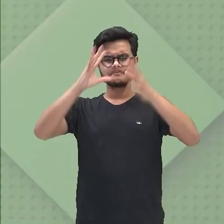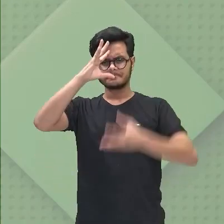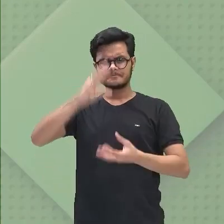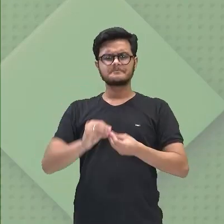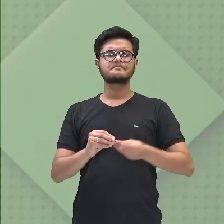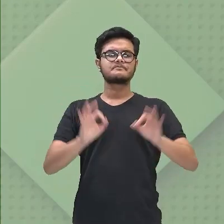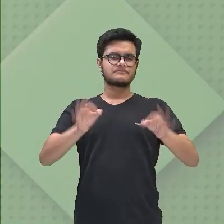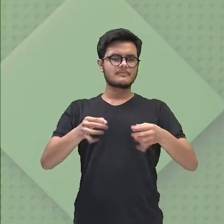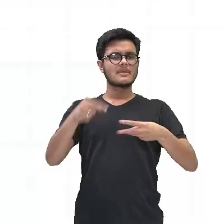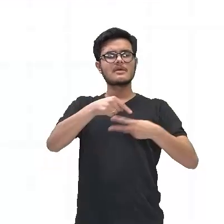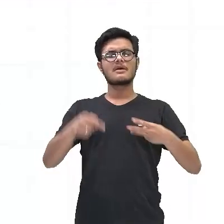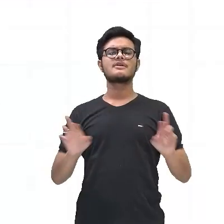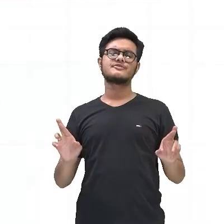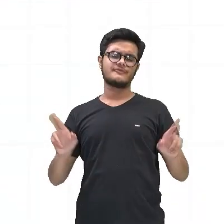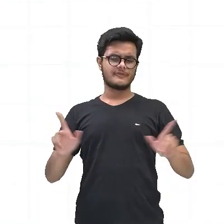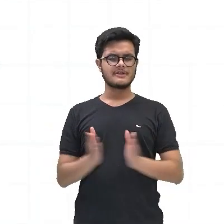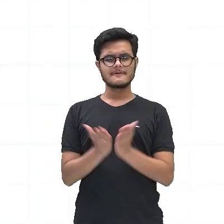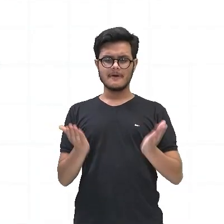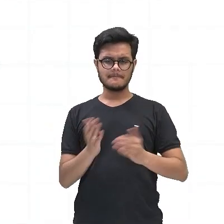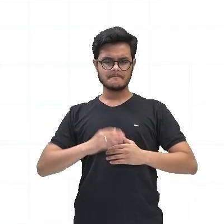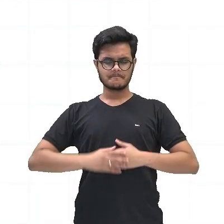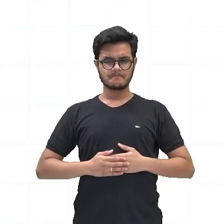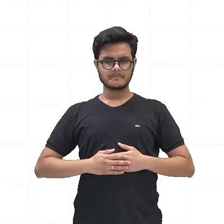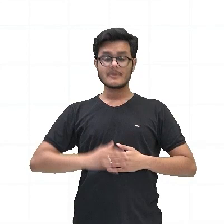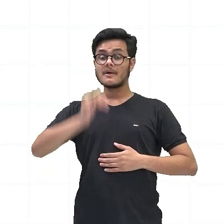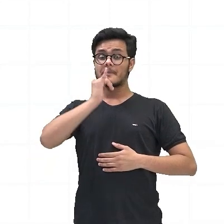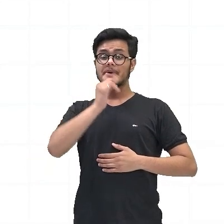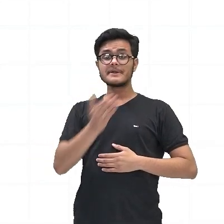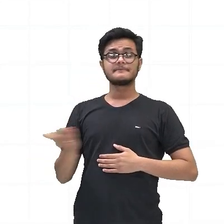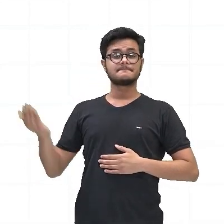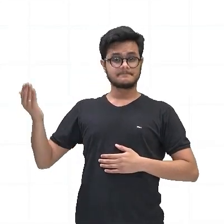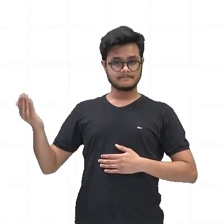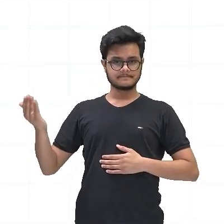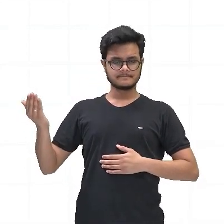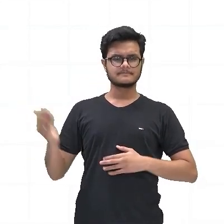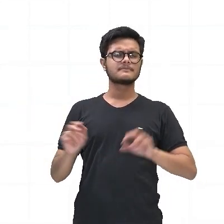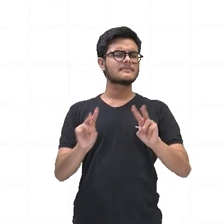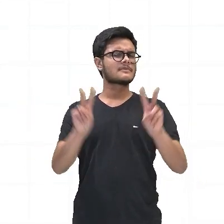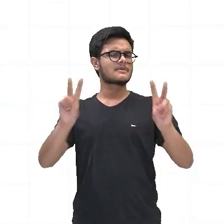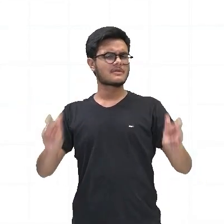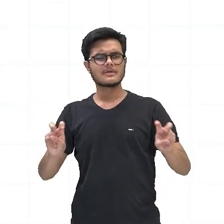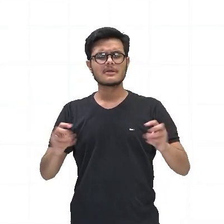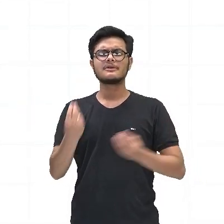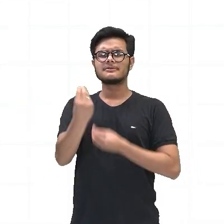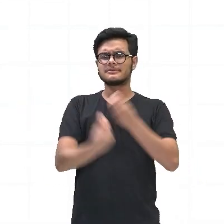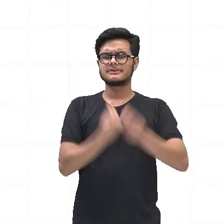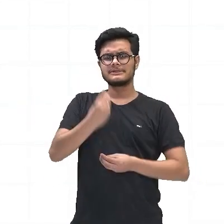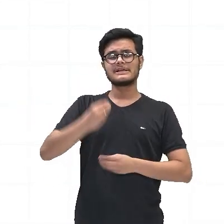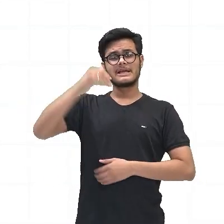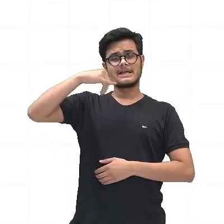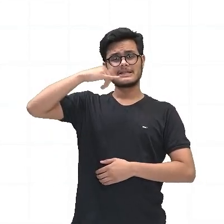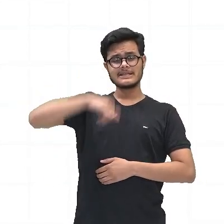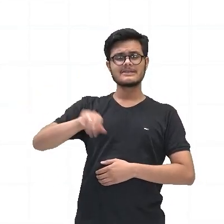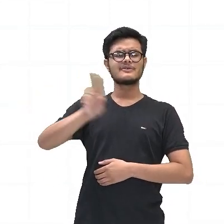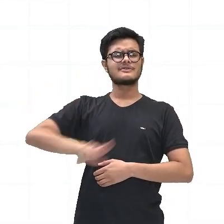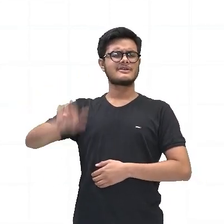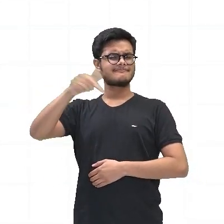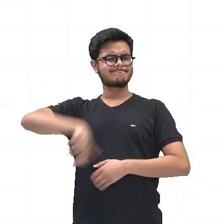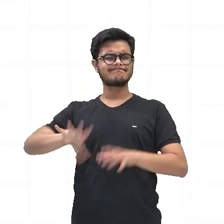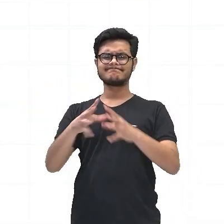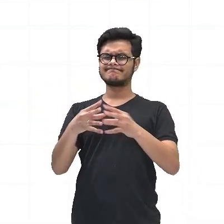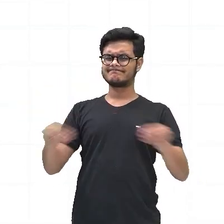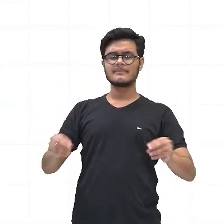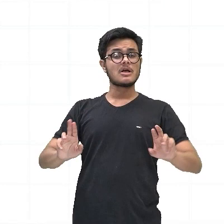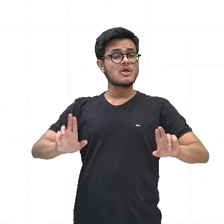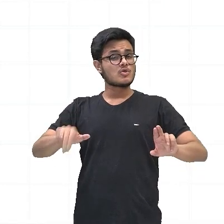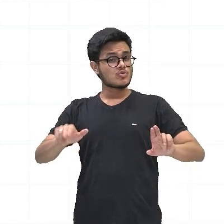as diferenças entre elas. O primeiro exemplo aí, olha, a gente vai falar sobre as fontes de energia não renováveis. São